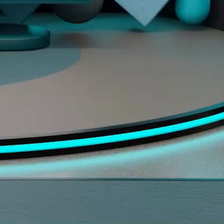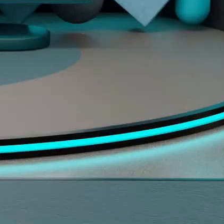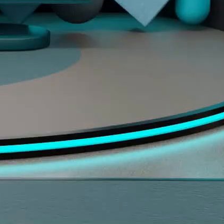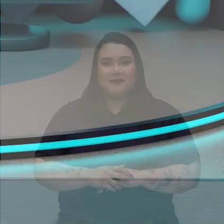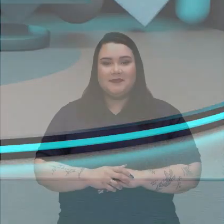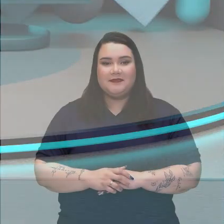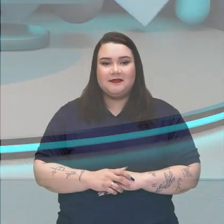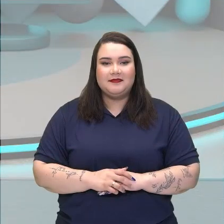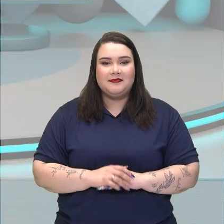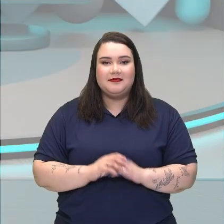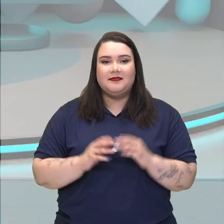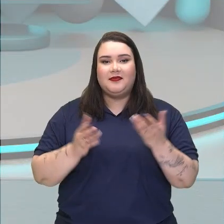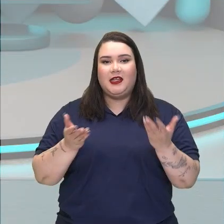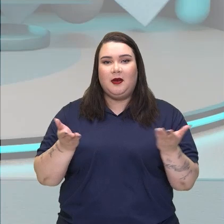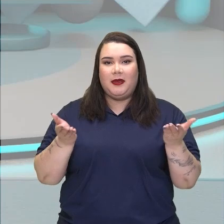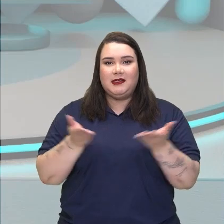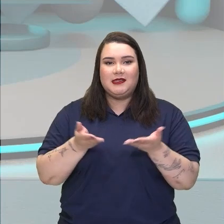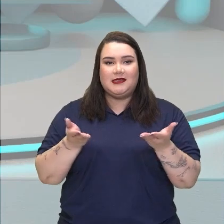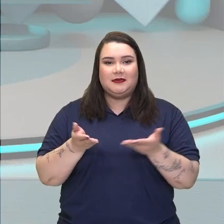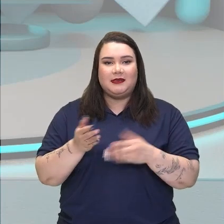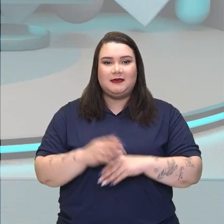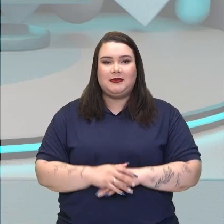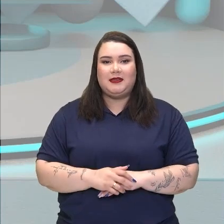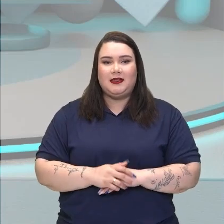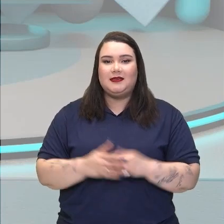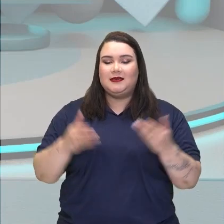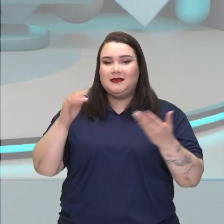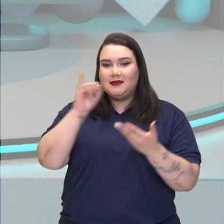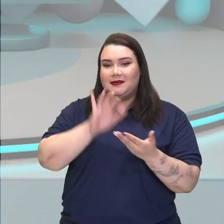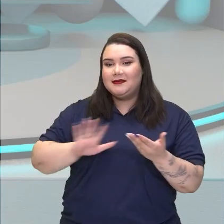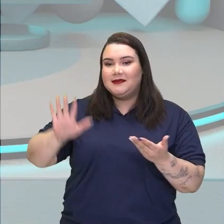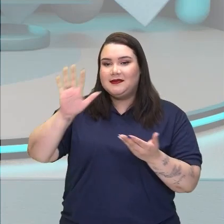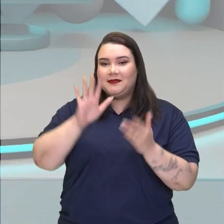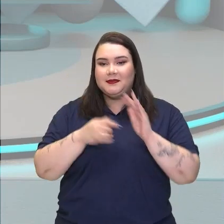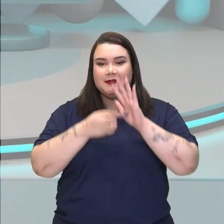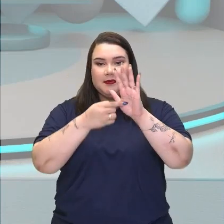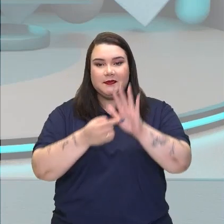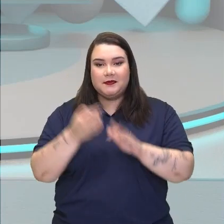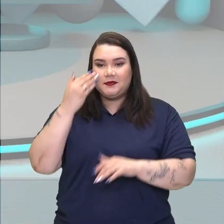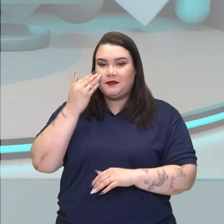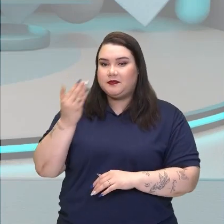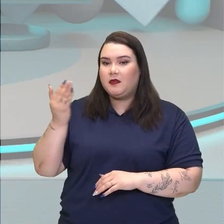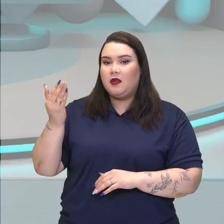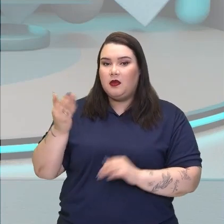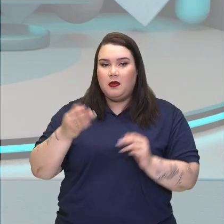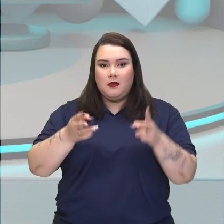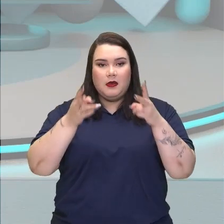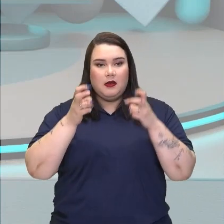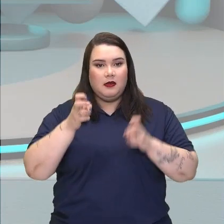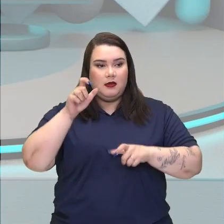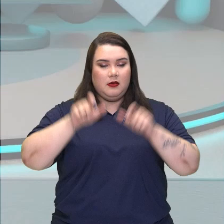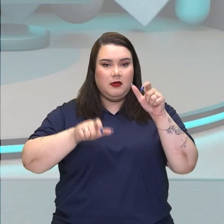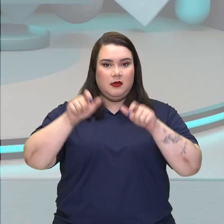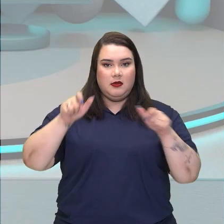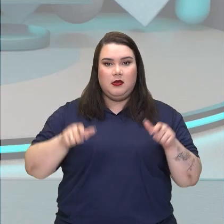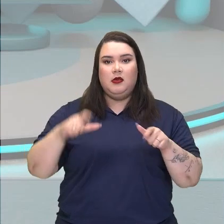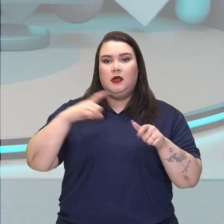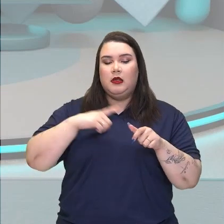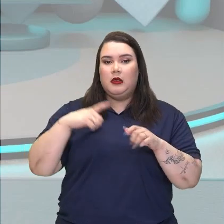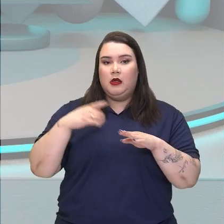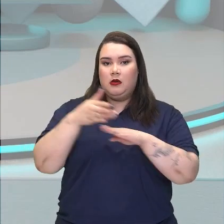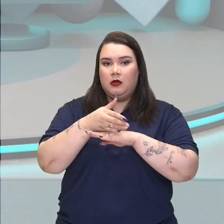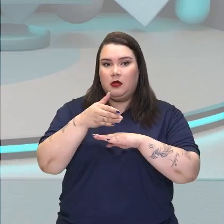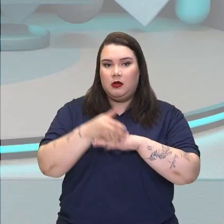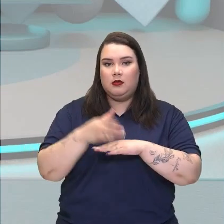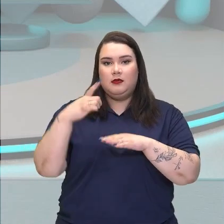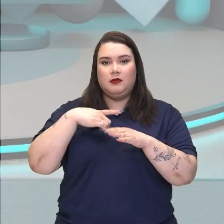Então, gente, vocês estão vendo aqui uma imagem, não é? E vocês podem perceber que os candidatos, já dei uma dica, estão